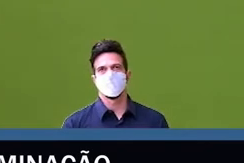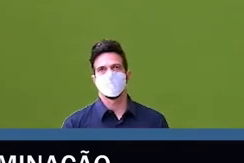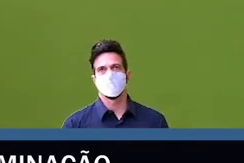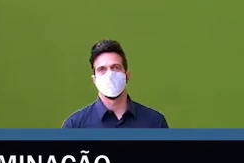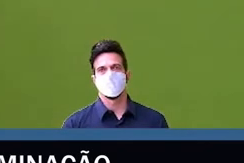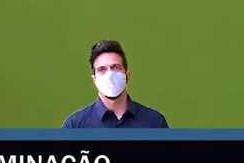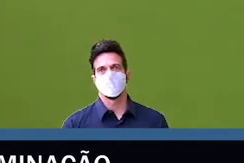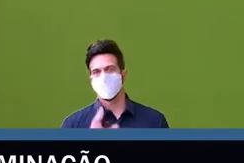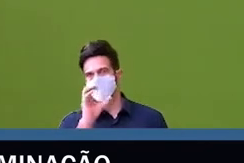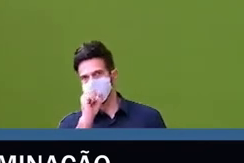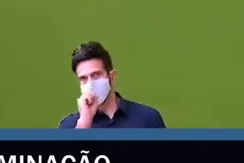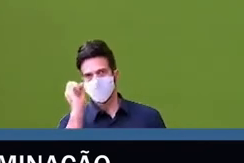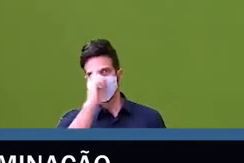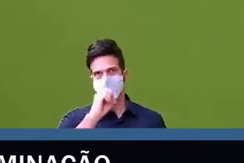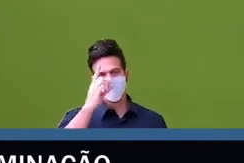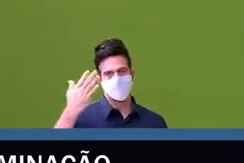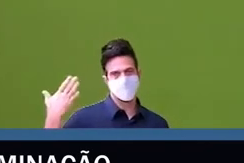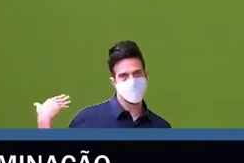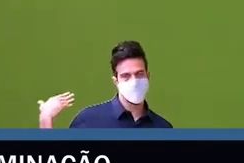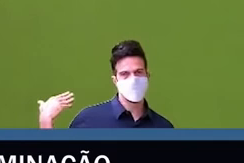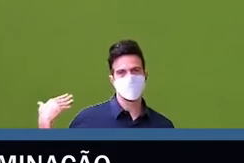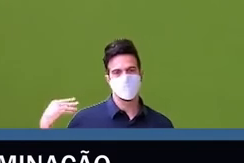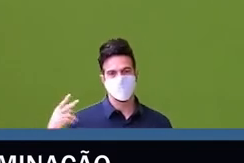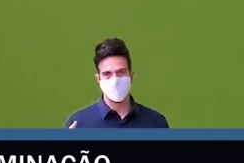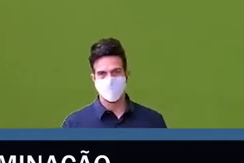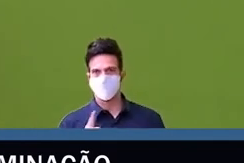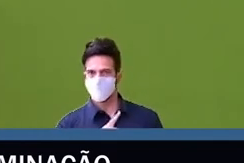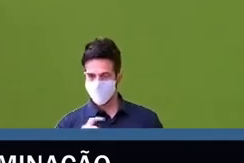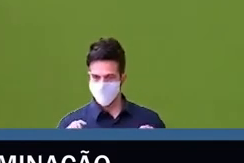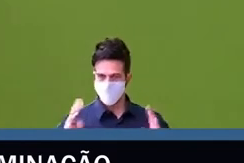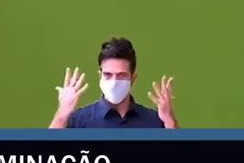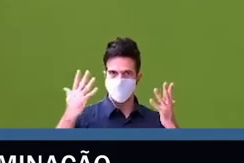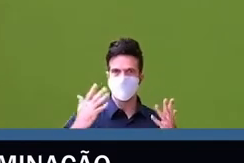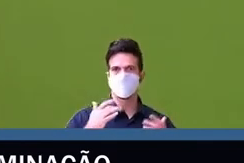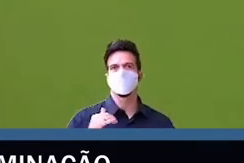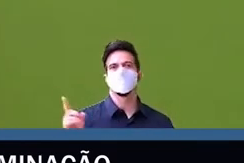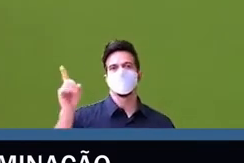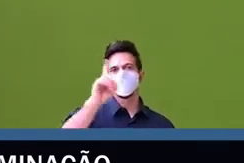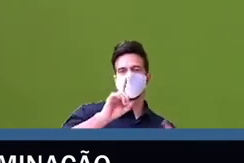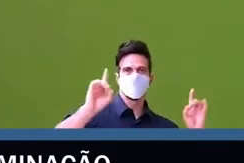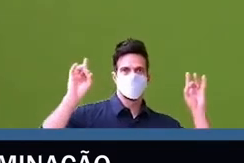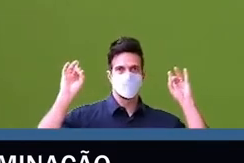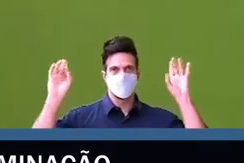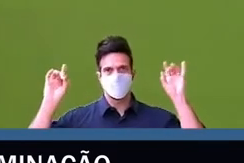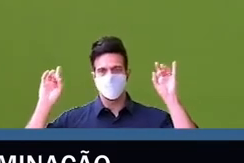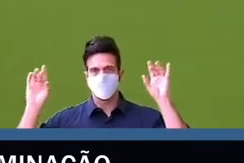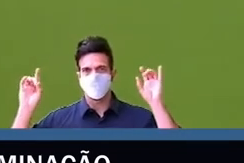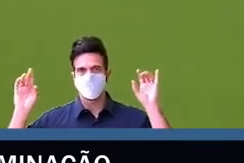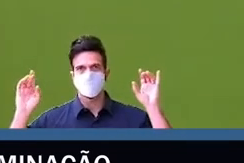que passaram, sendo os finais de semana onde houve comemorações de datas